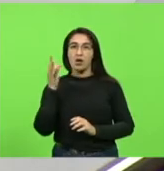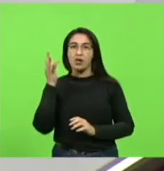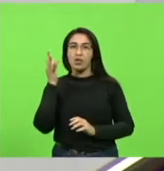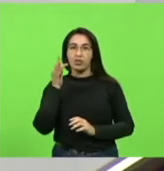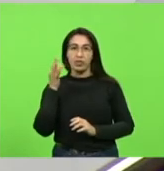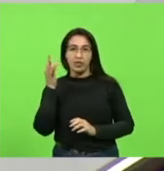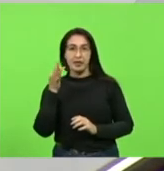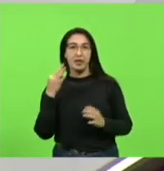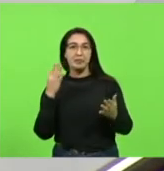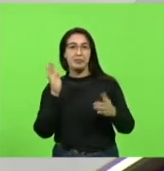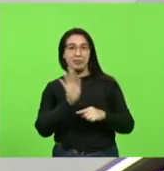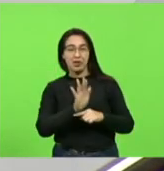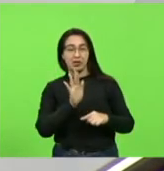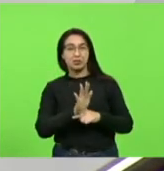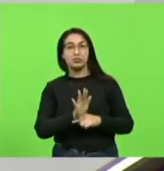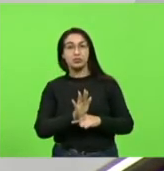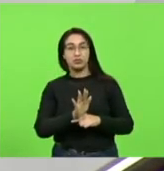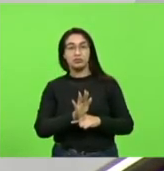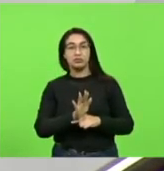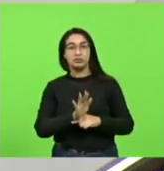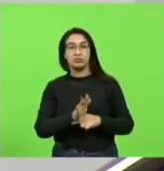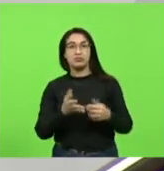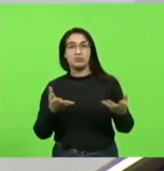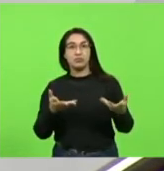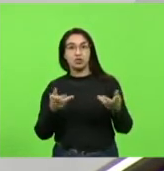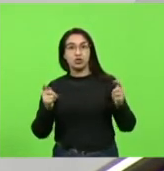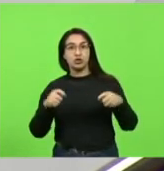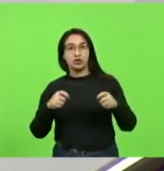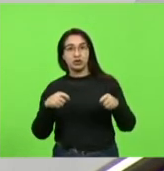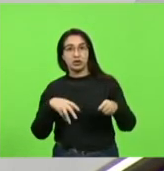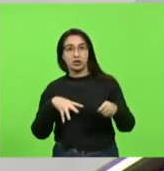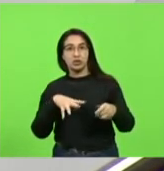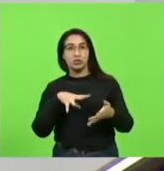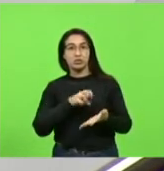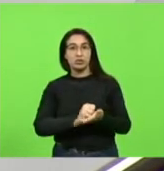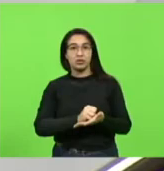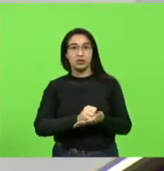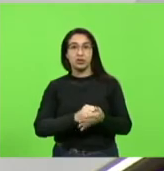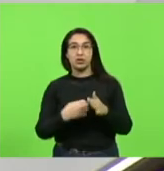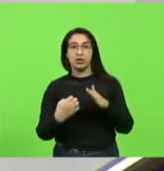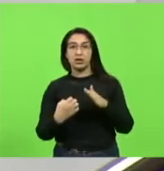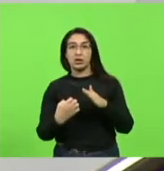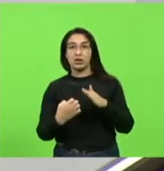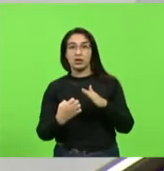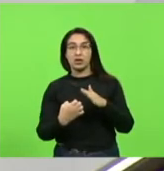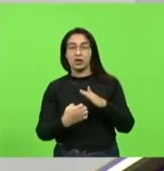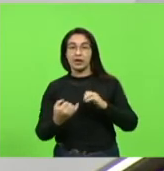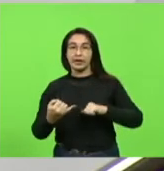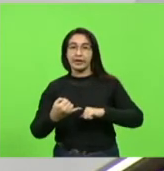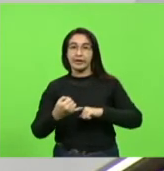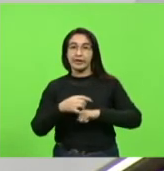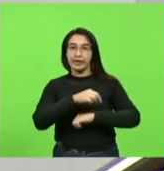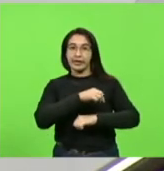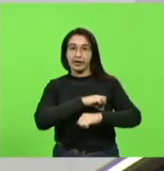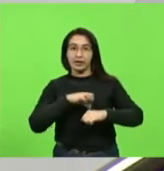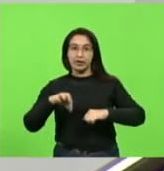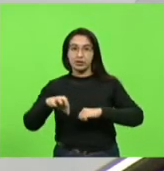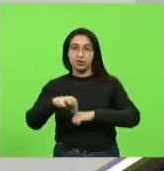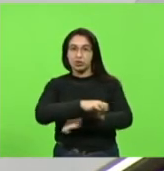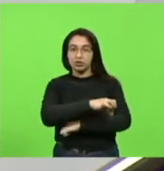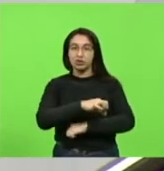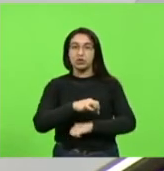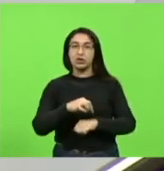e graças a Deus eu tenho a possibilidade de contratar uma equipe de engenheiros, nós temos que fazer um projeto estrutural, análise do solo, que é um pouco